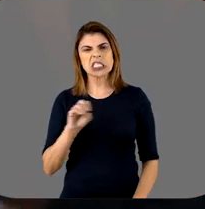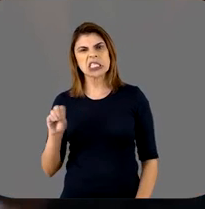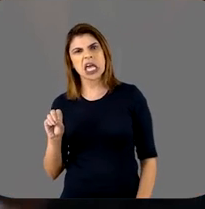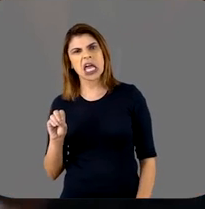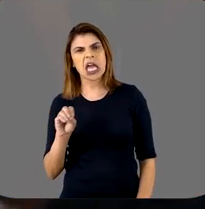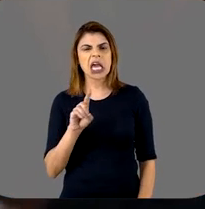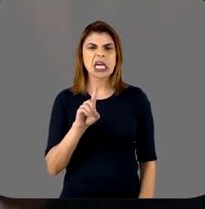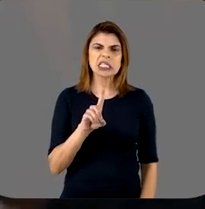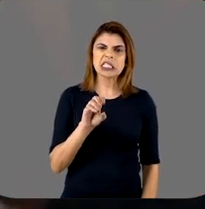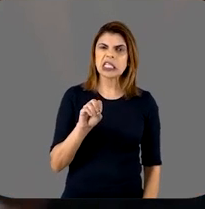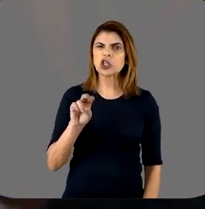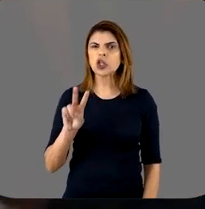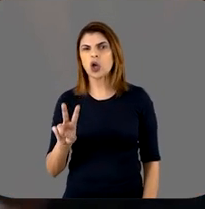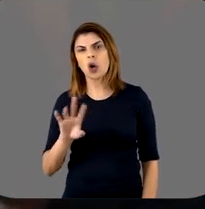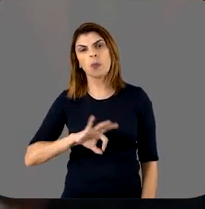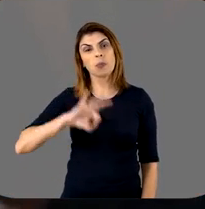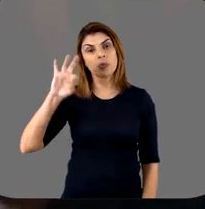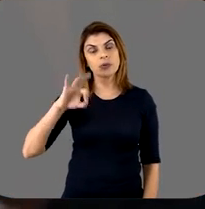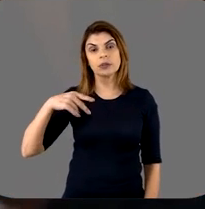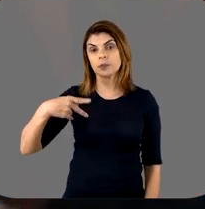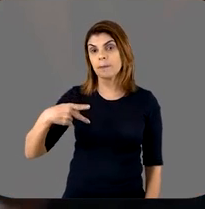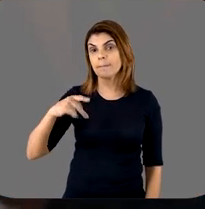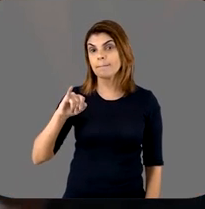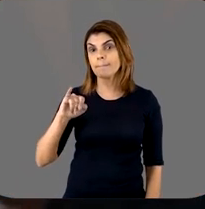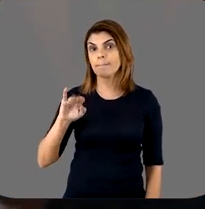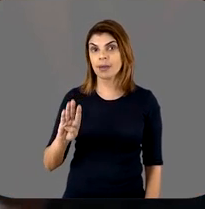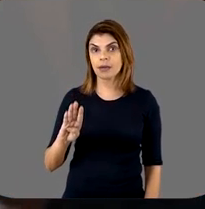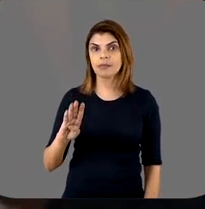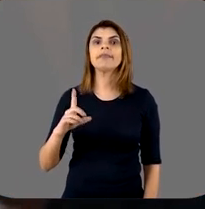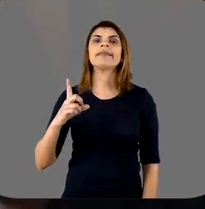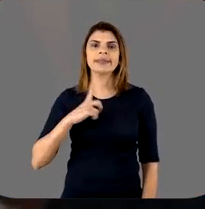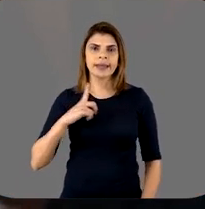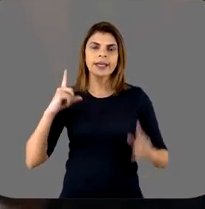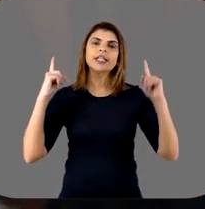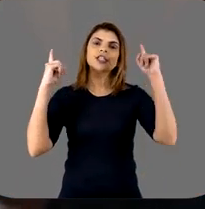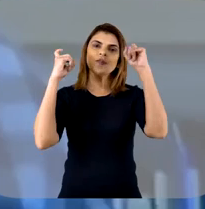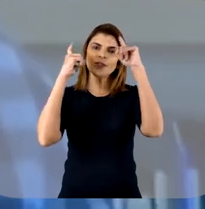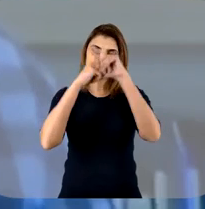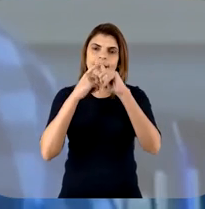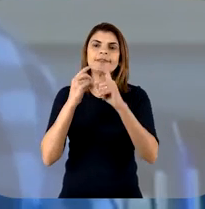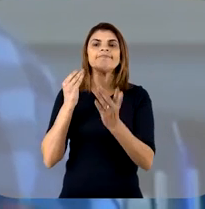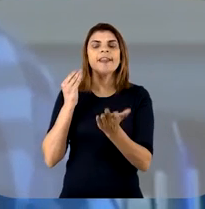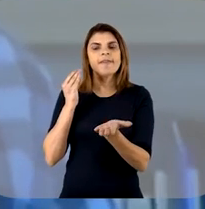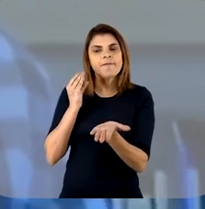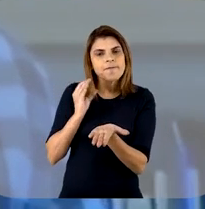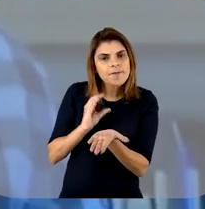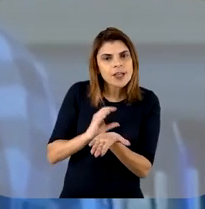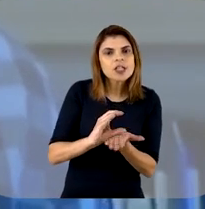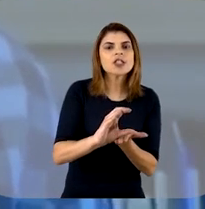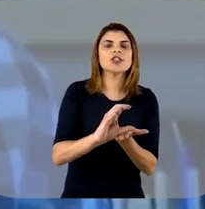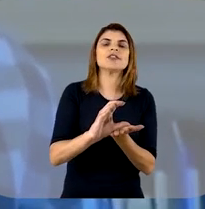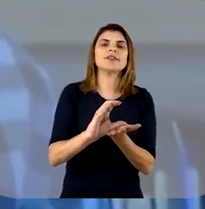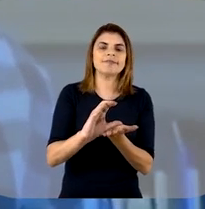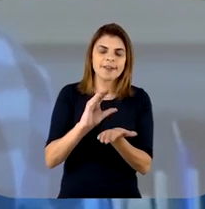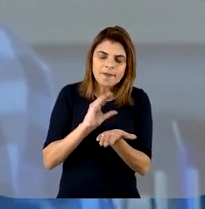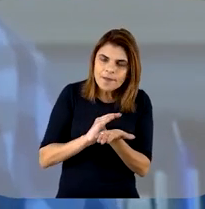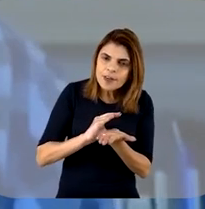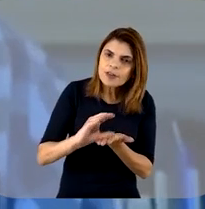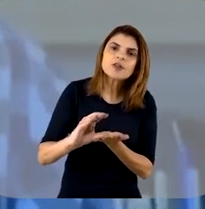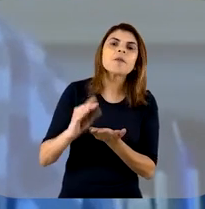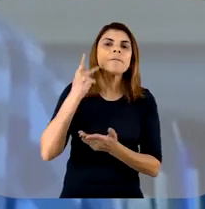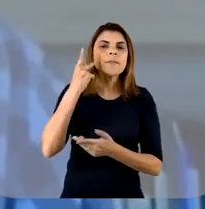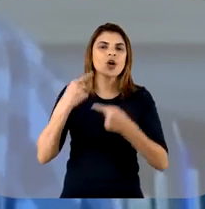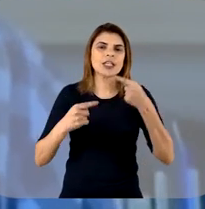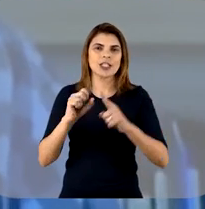termos de 102% do PIB. Então, nós vamos ter dificuldade de investir em política social. Esse é um caminho